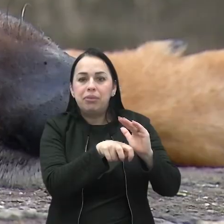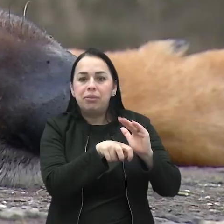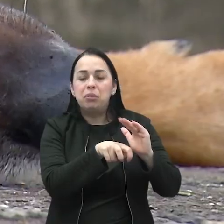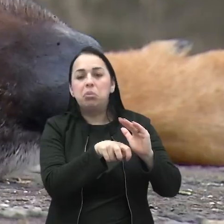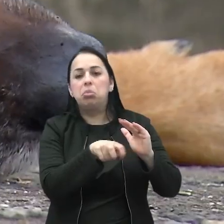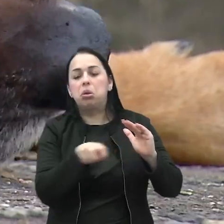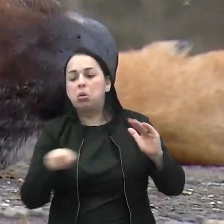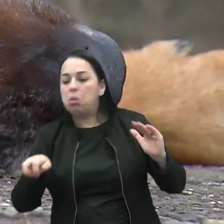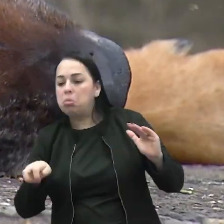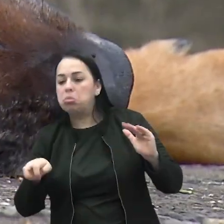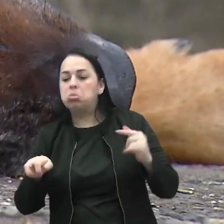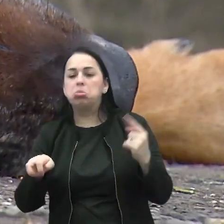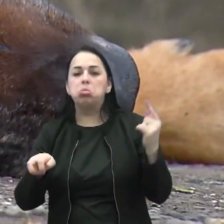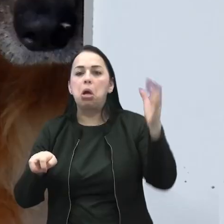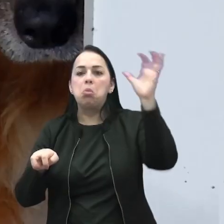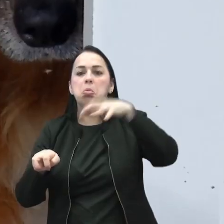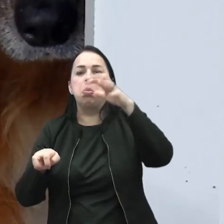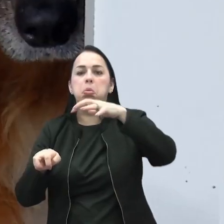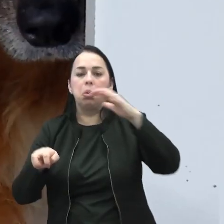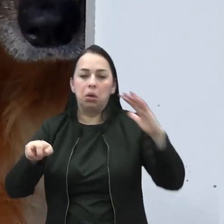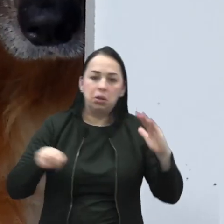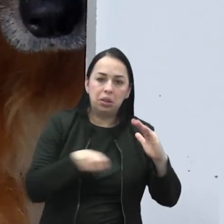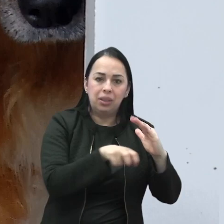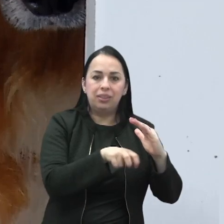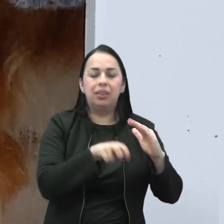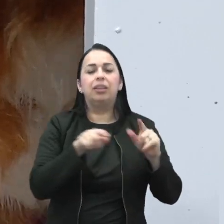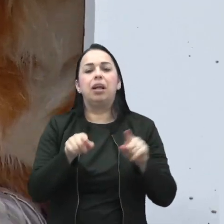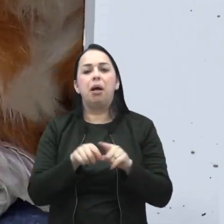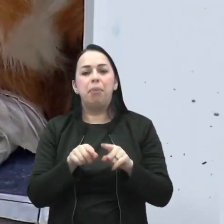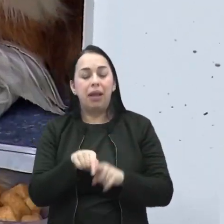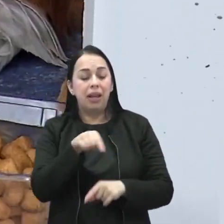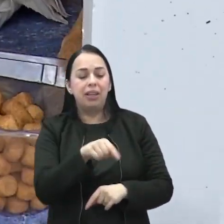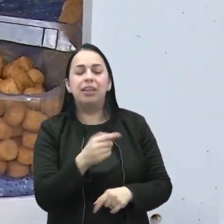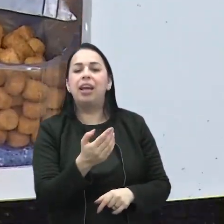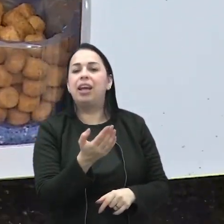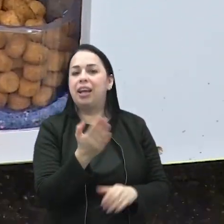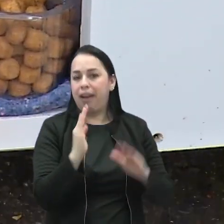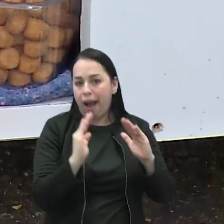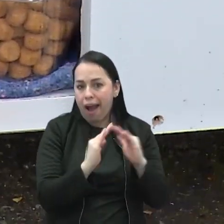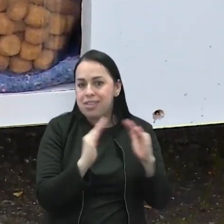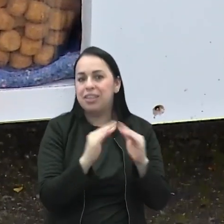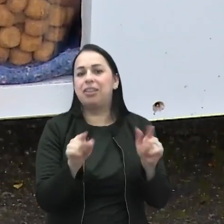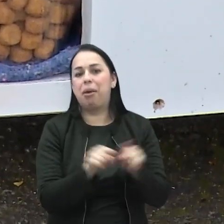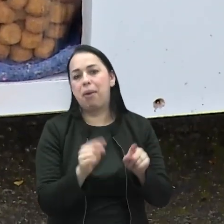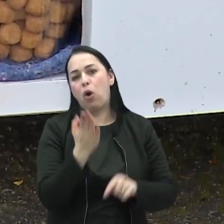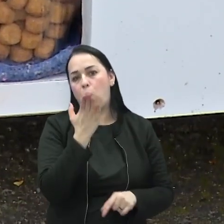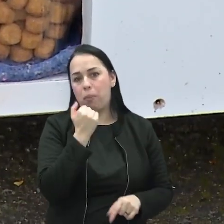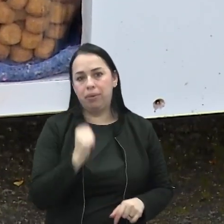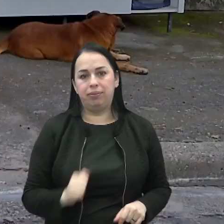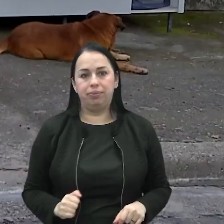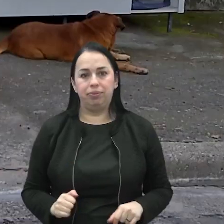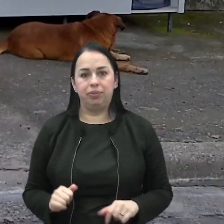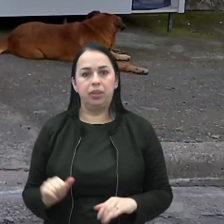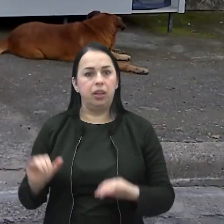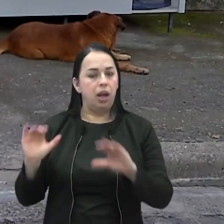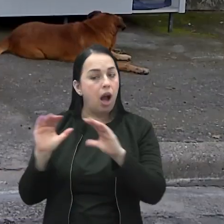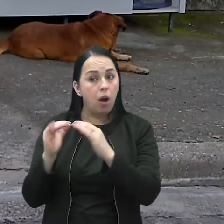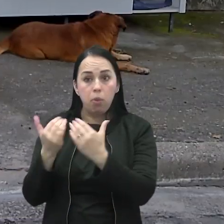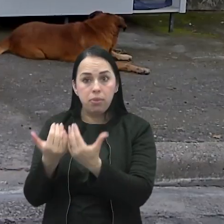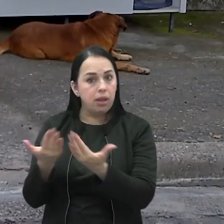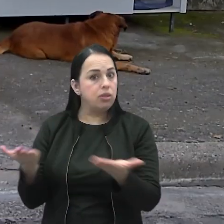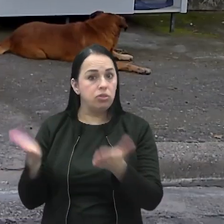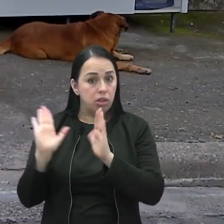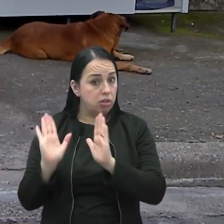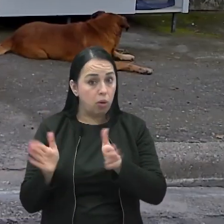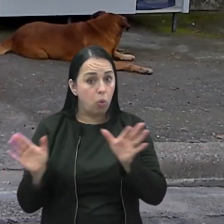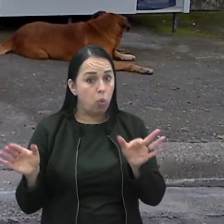pets que dormem na rua. Além da casa, os animais também contam com comedouros. E a comunidade já cuida